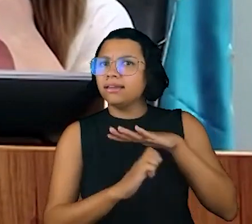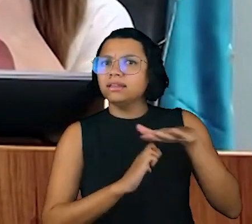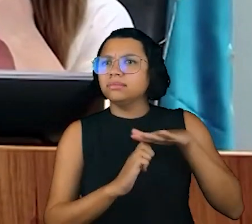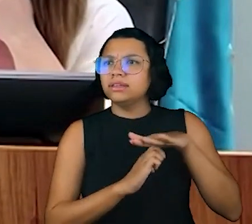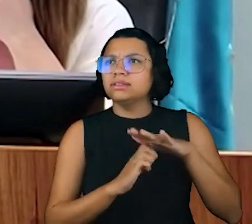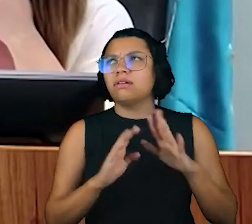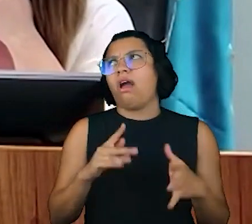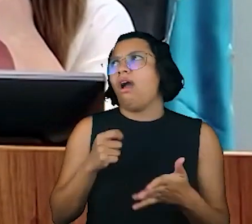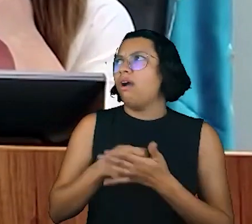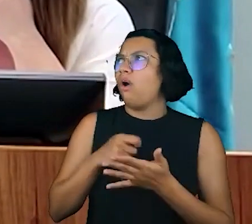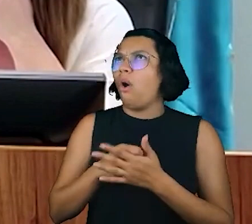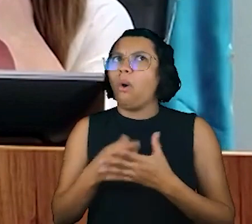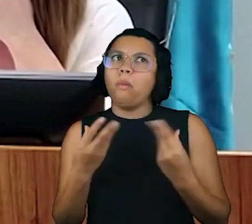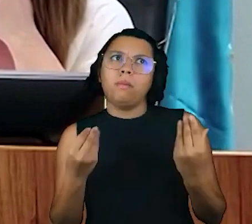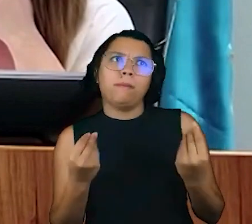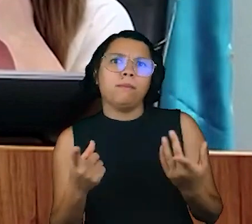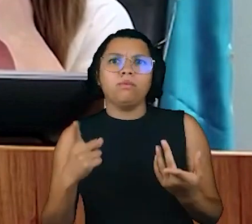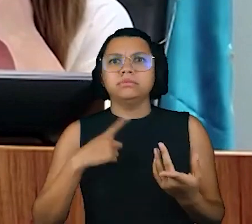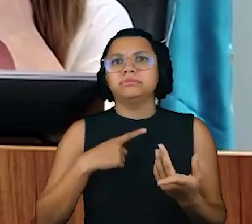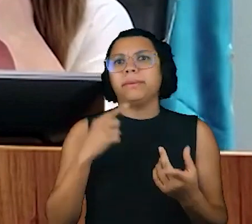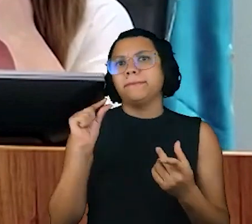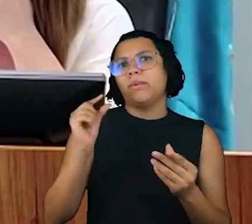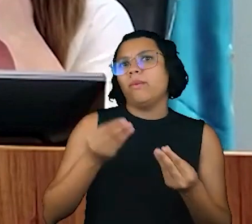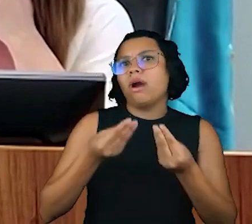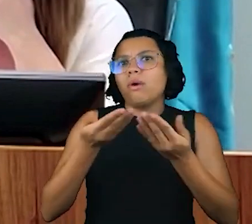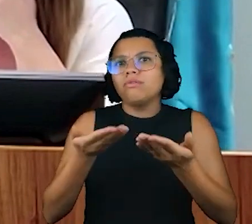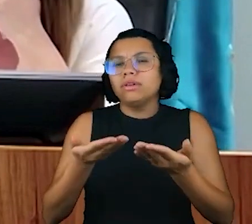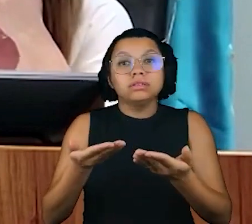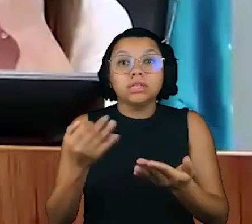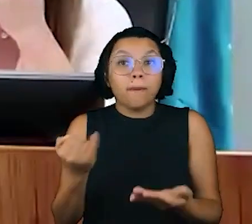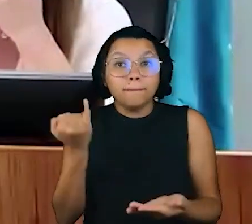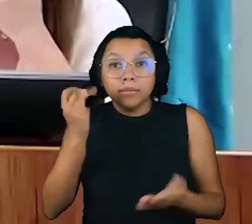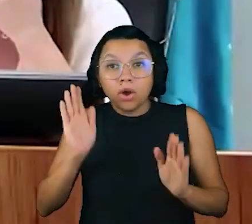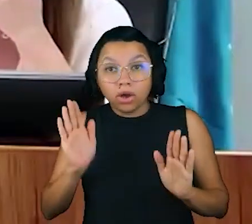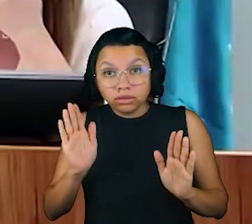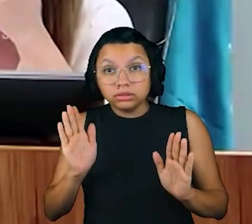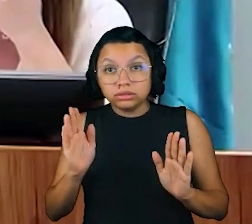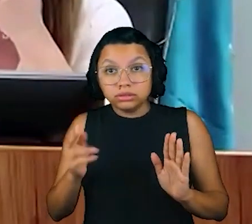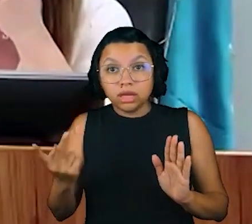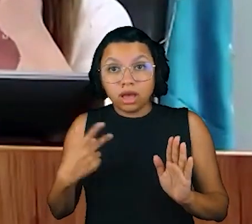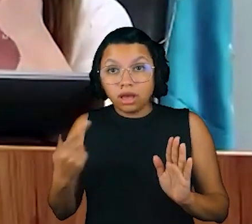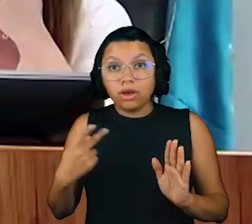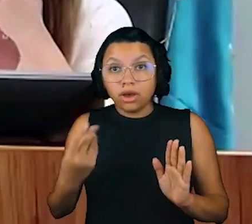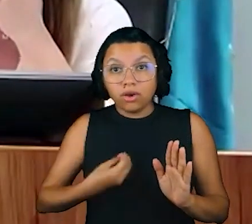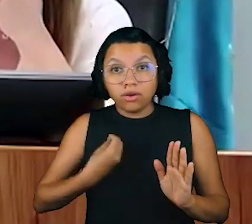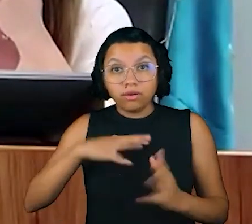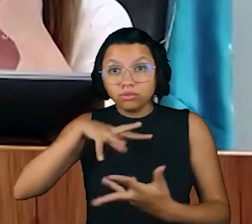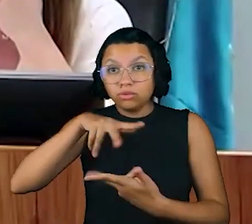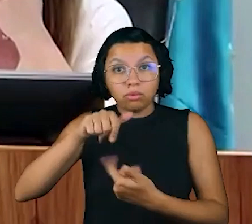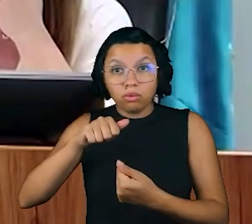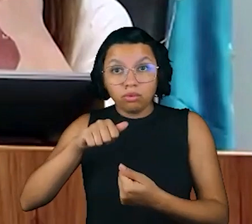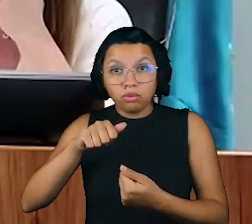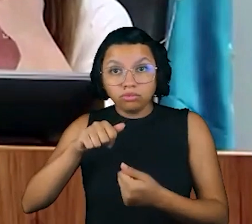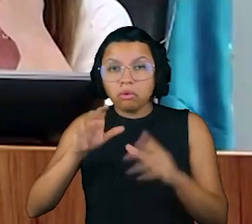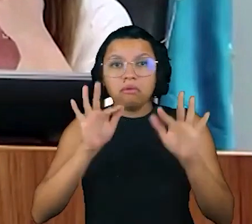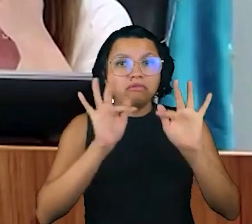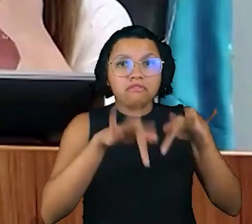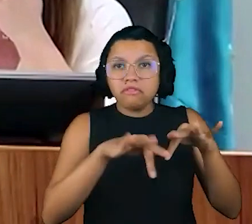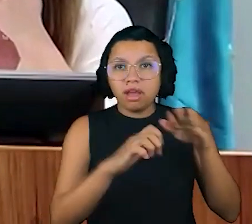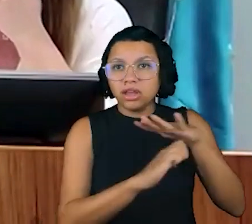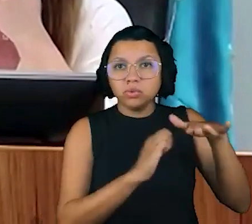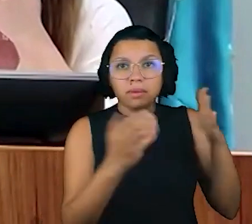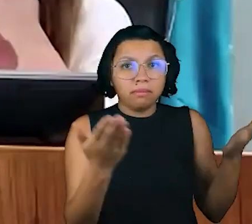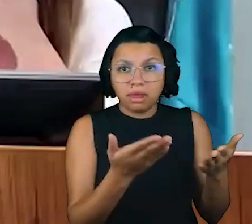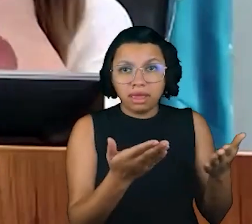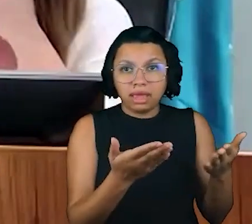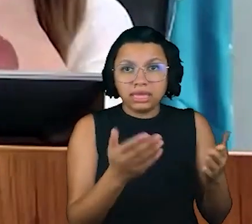tem pouco a oferecer. Não importa, nós vivemos no mundo globalizado. Fecha sua empresa, abre na Colômbia,